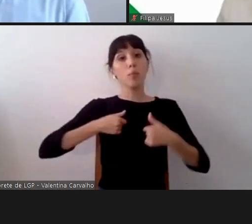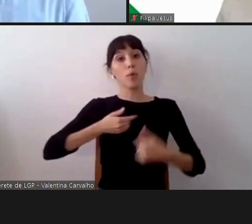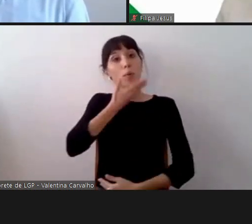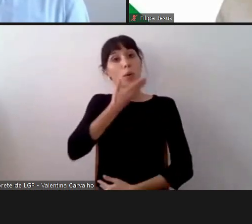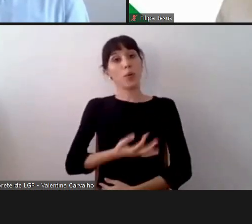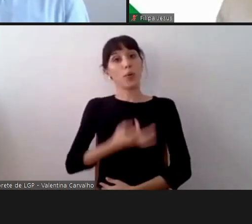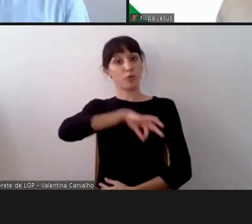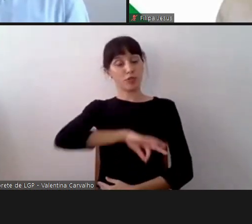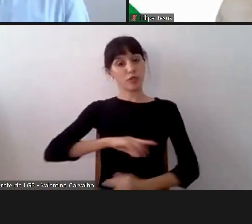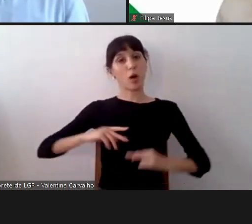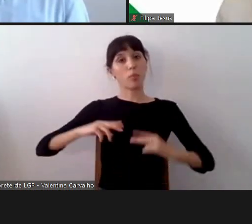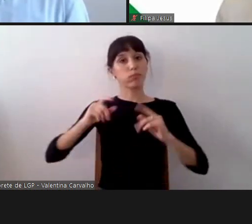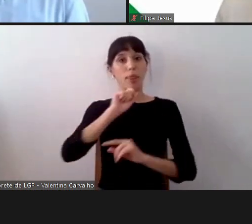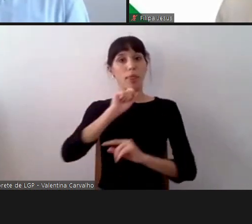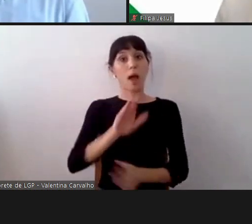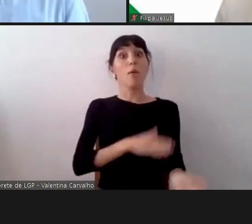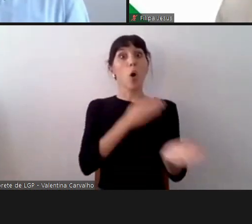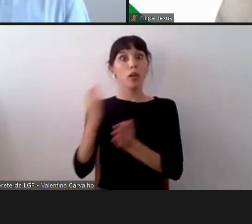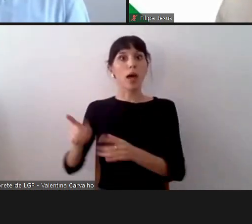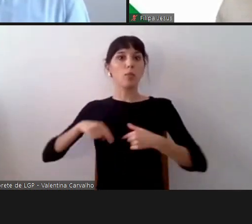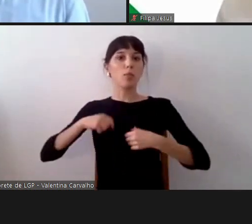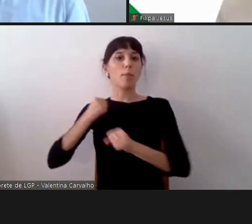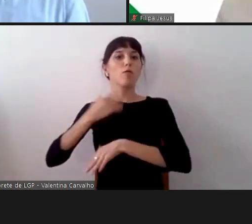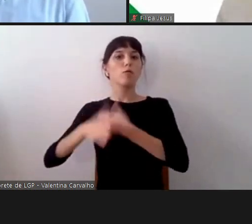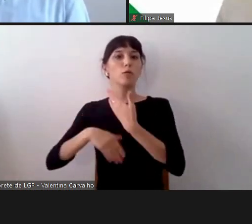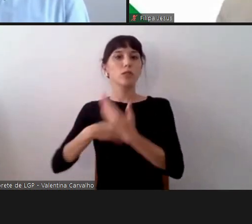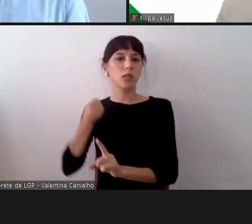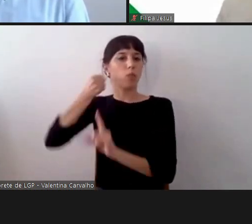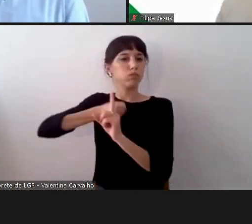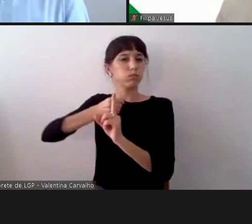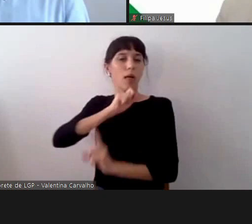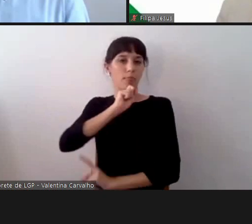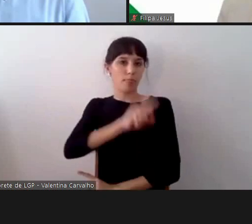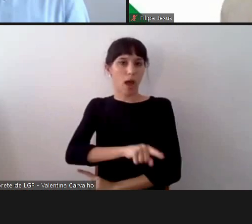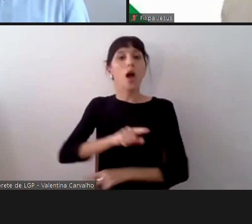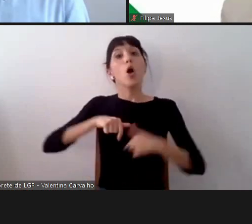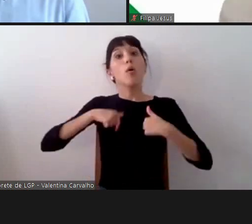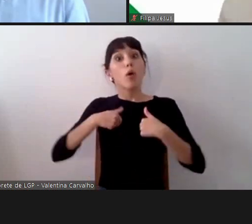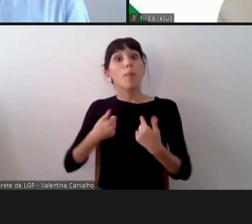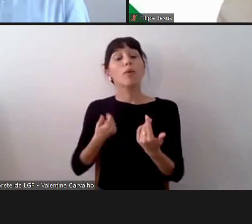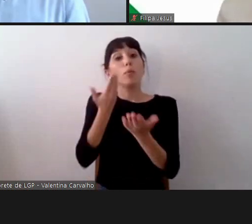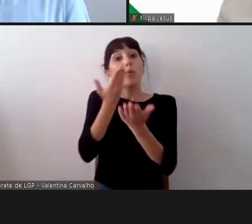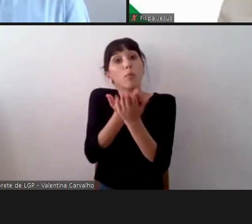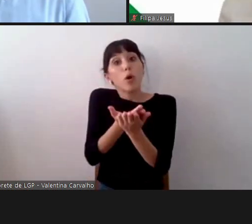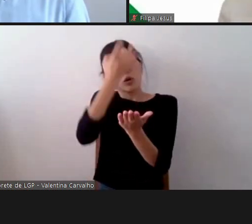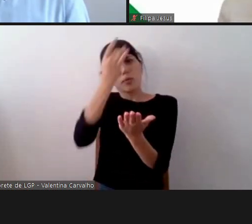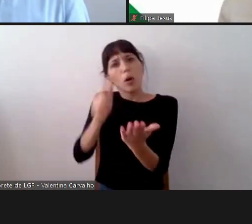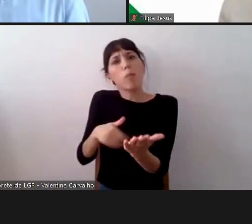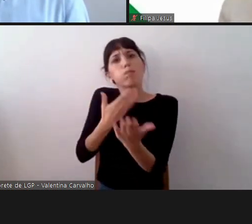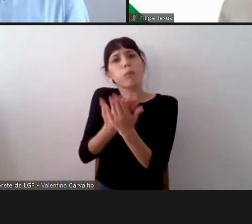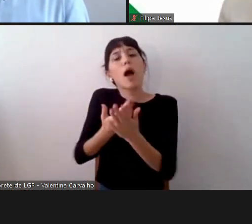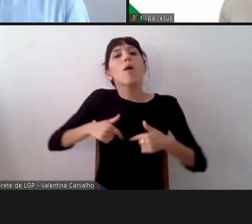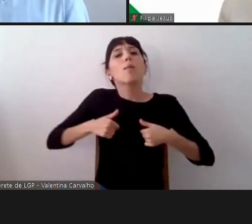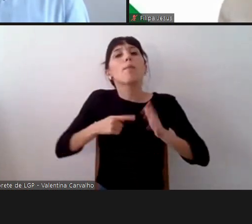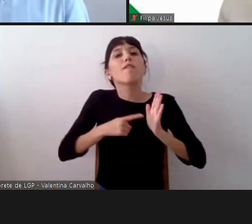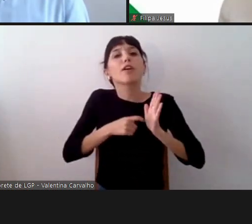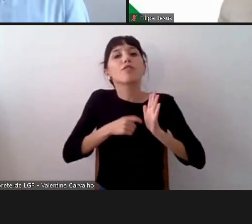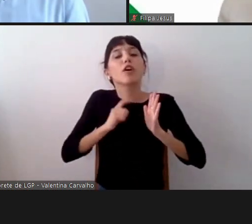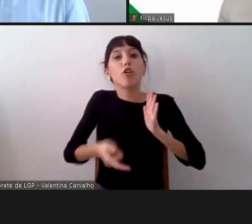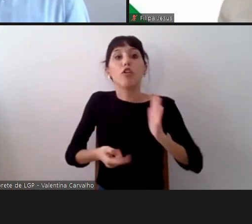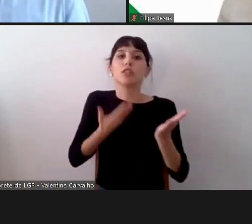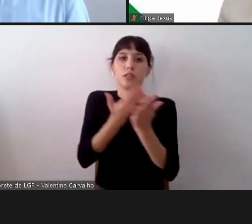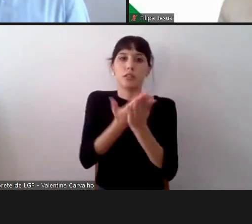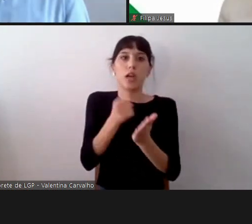podemos também ter uma grande intervenção, através de podermos dar sugestões daquilo que necessitamos. Eu acho que esta é que faz a